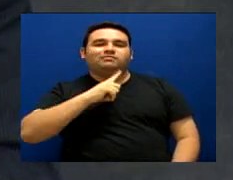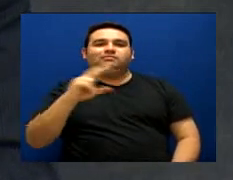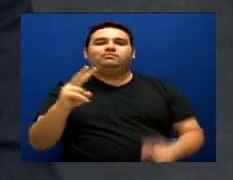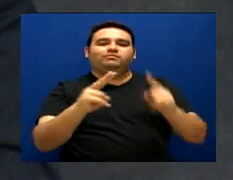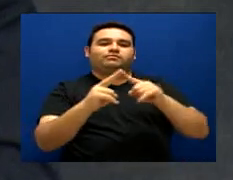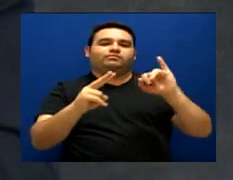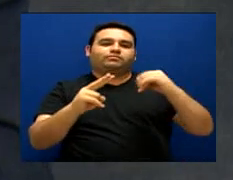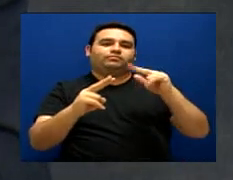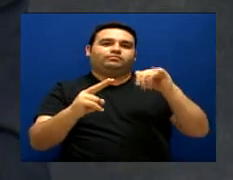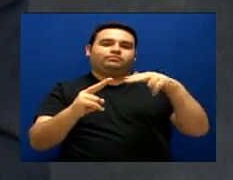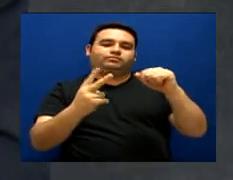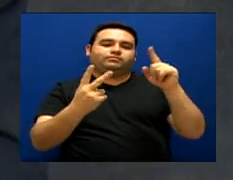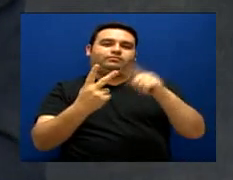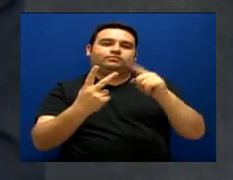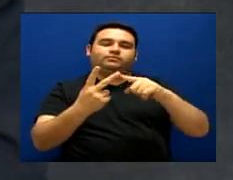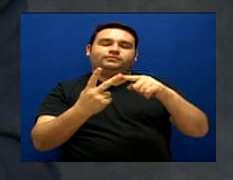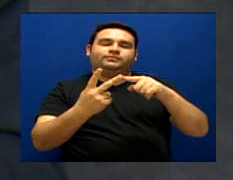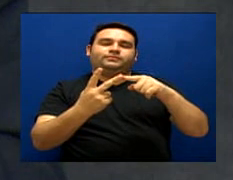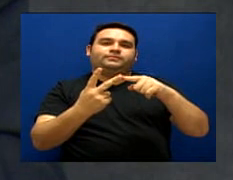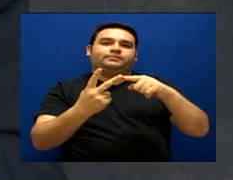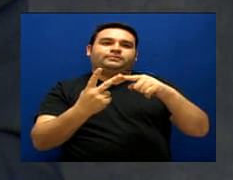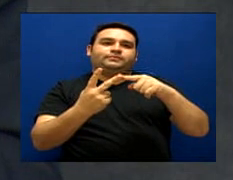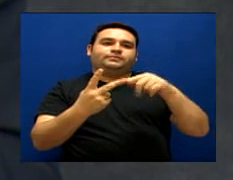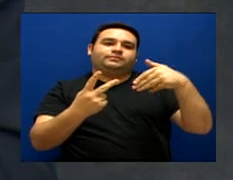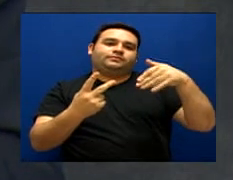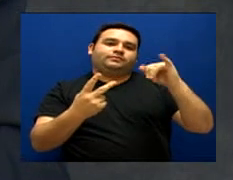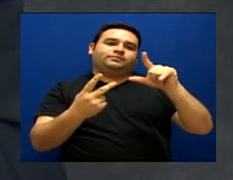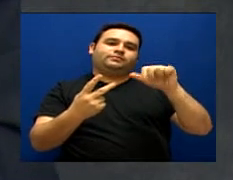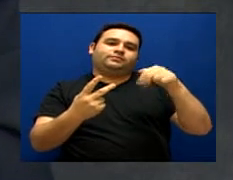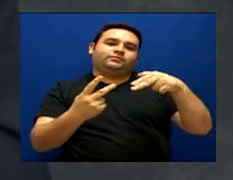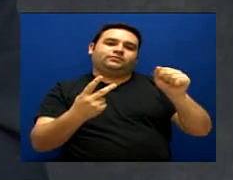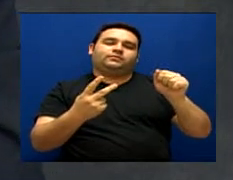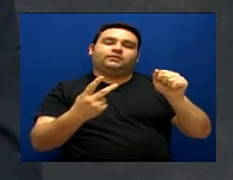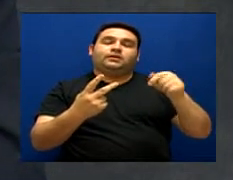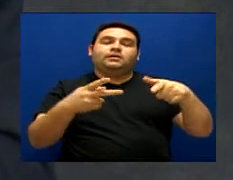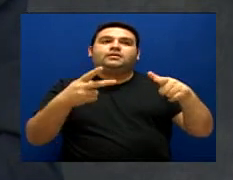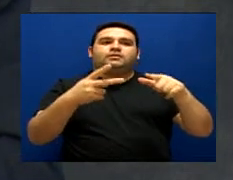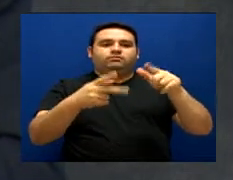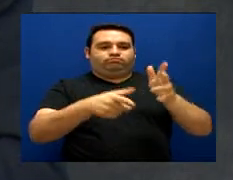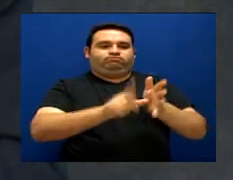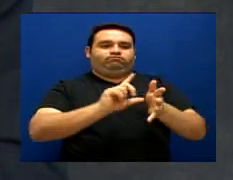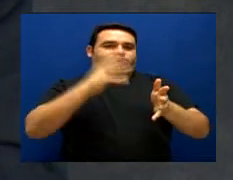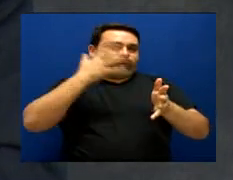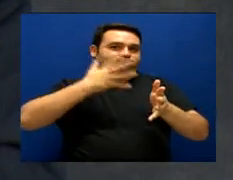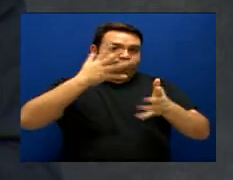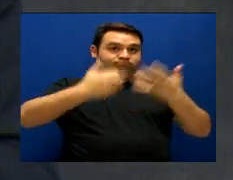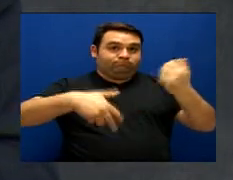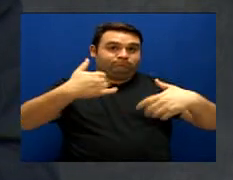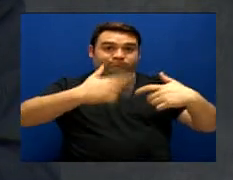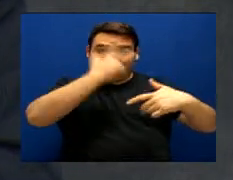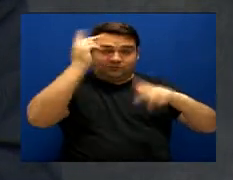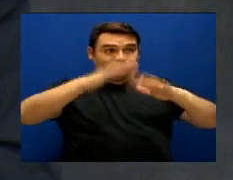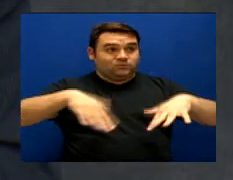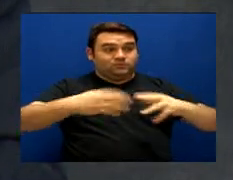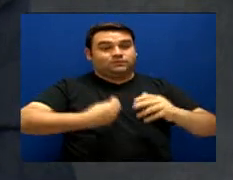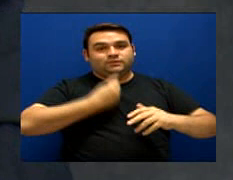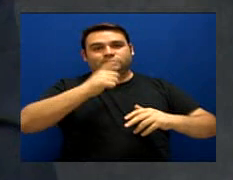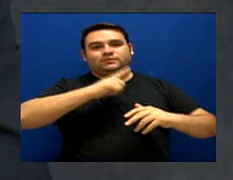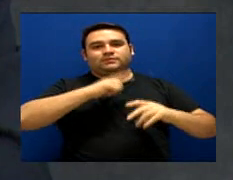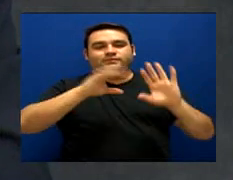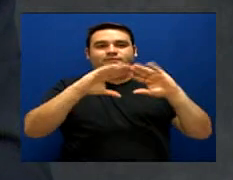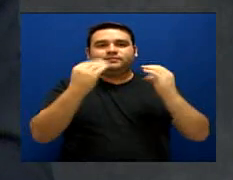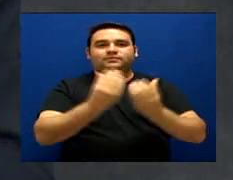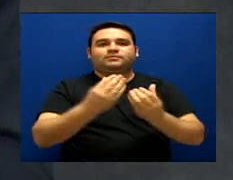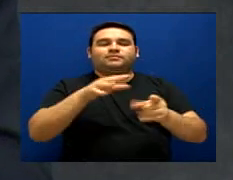a doutora Juliana e a doutora Milena. Antes, eu gostaria só de lembrar as pessoas que se fazem presentes aqui no